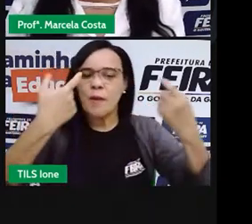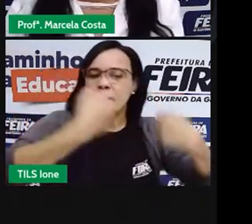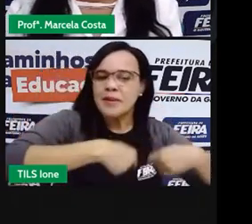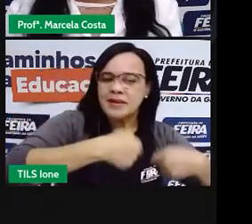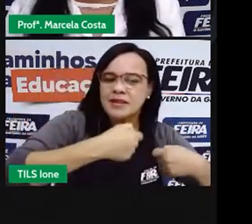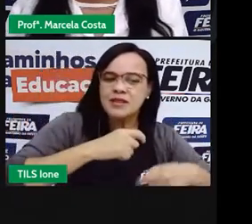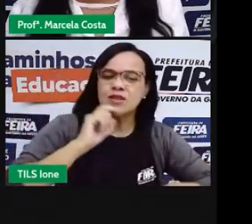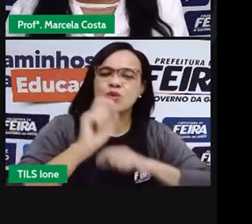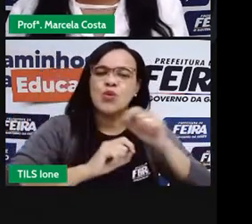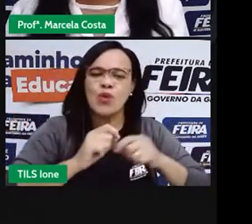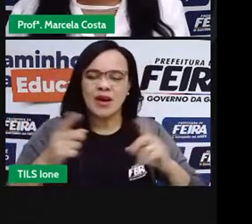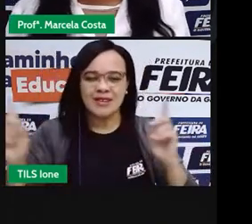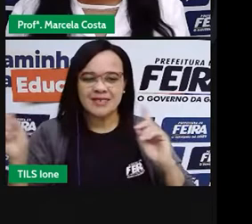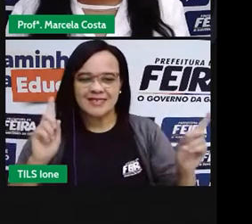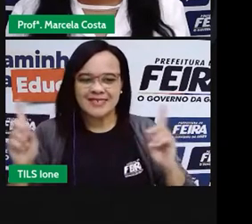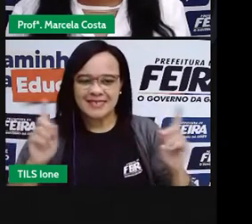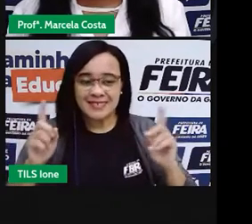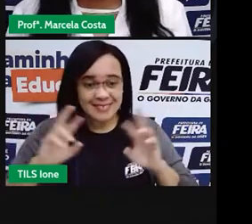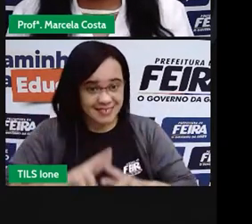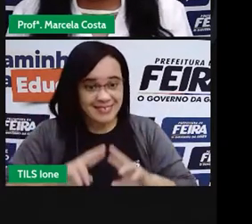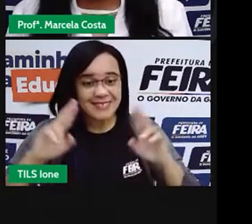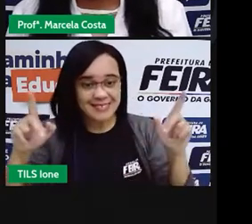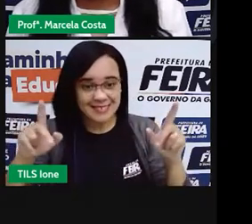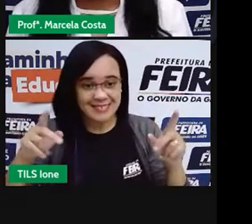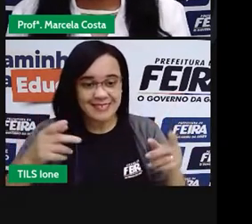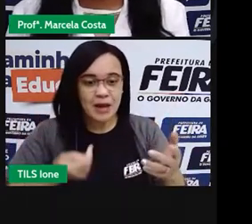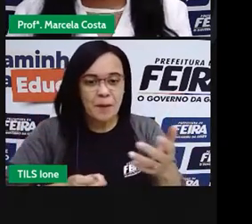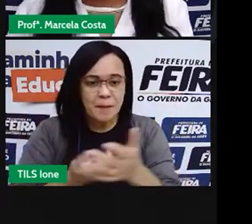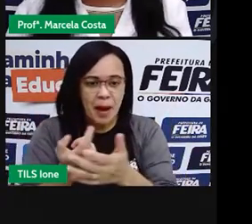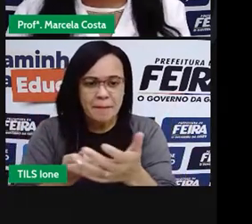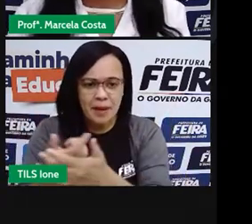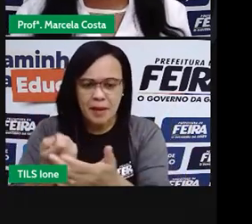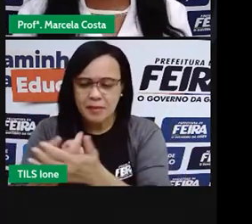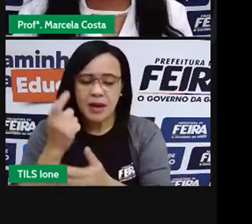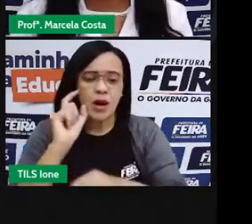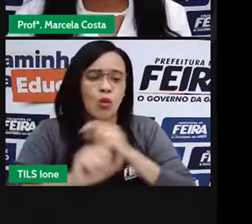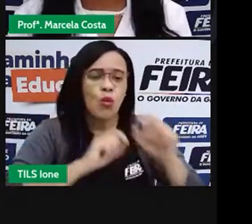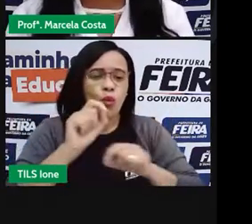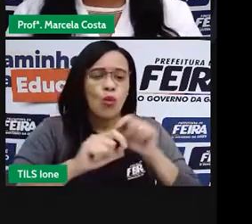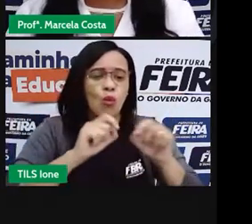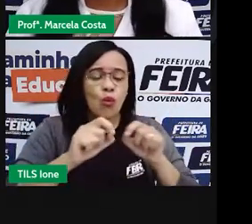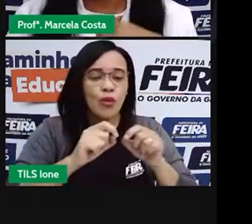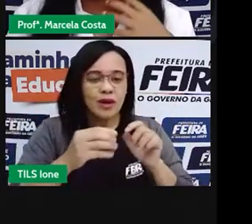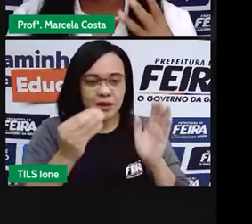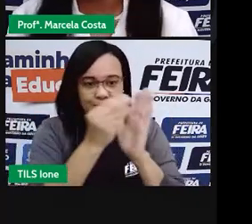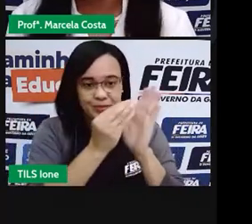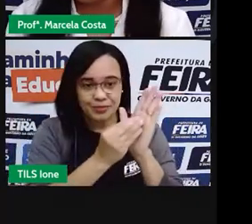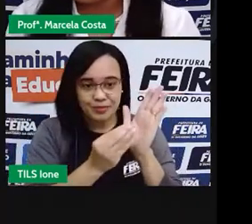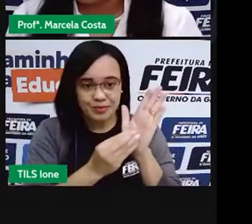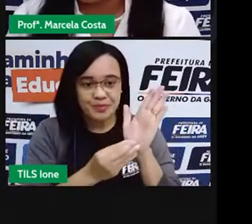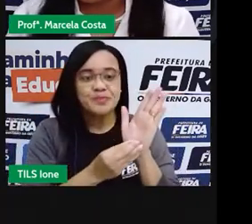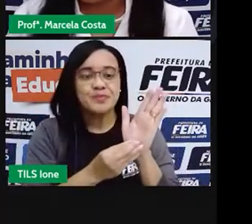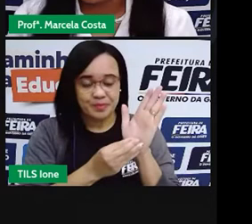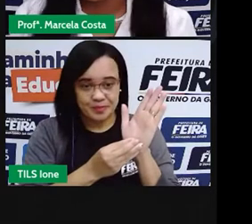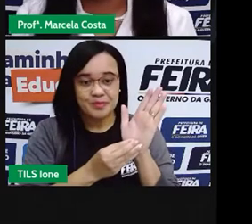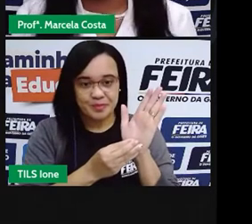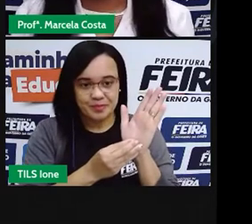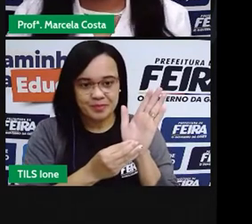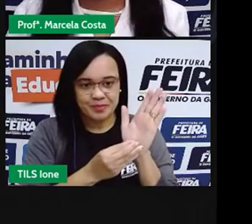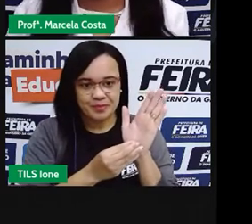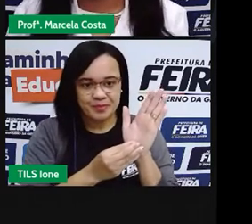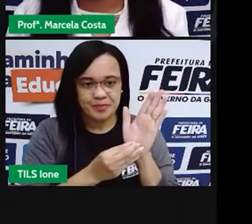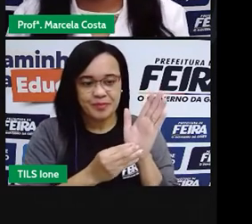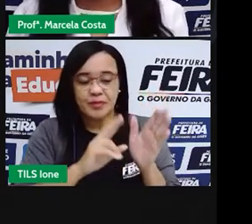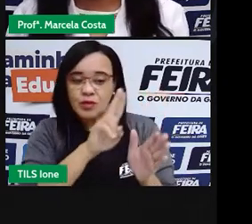Agora, a gente vai ver os valores. Lá a gente colocou o nome dos produtos.